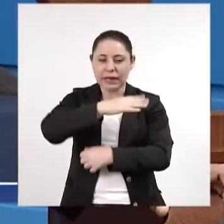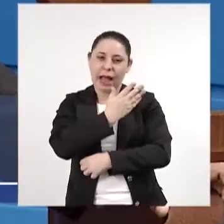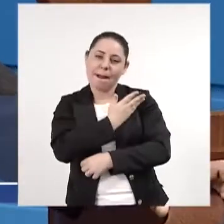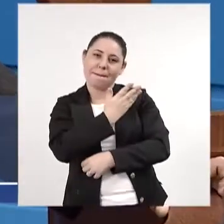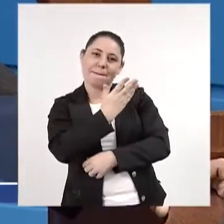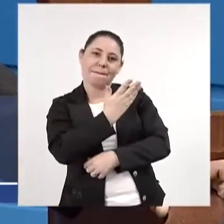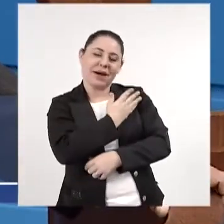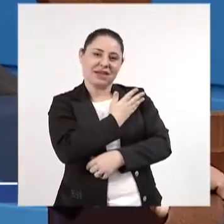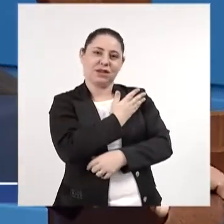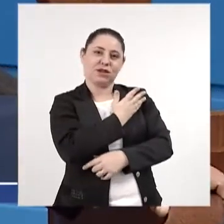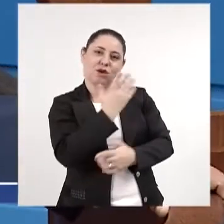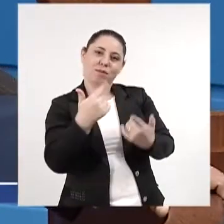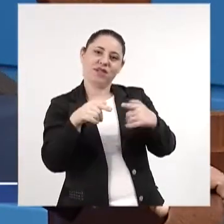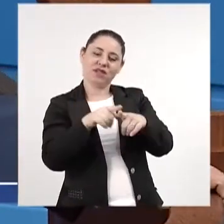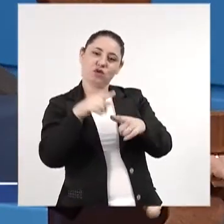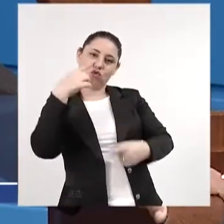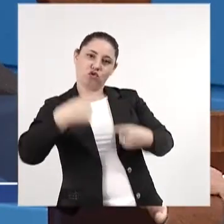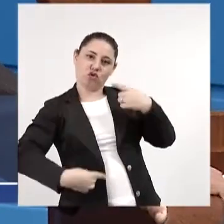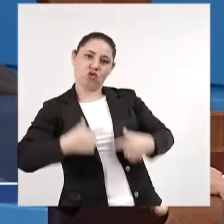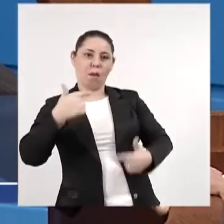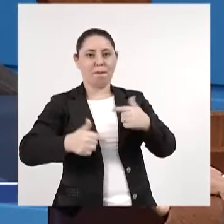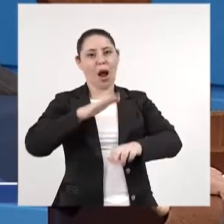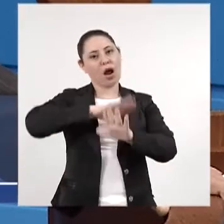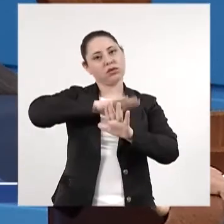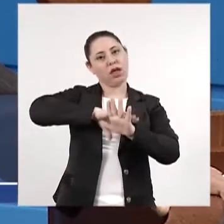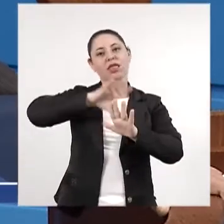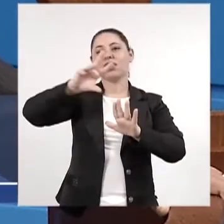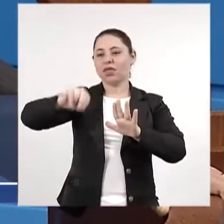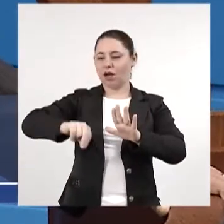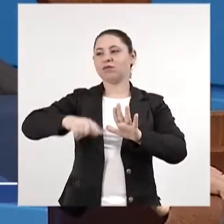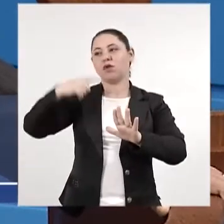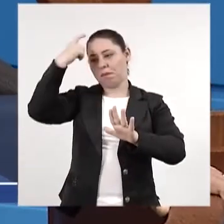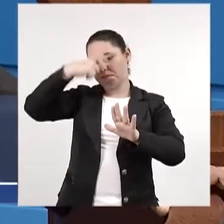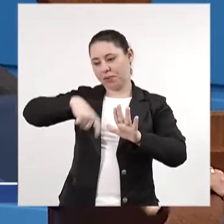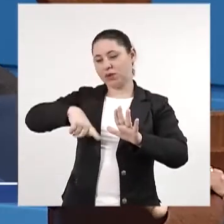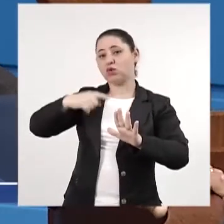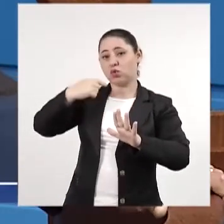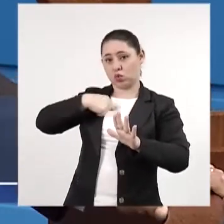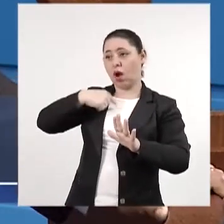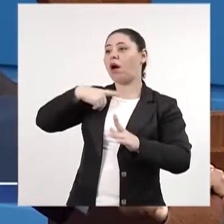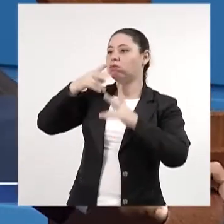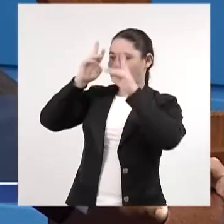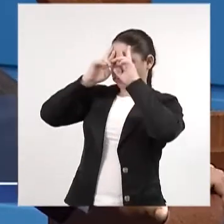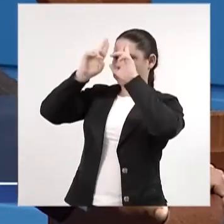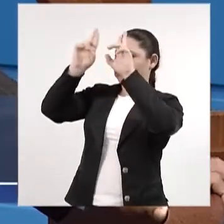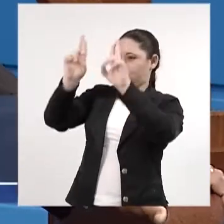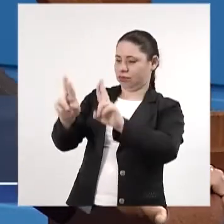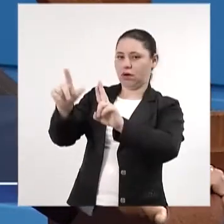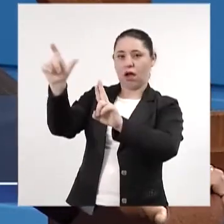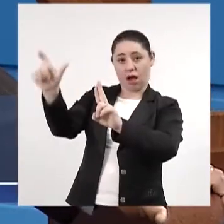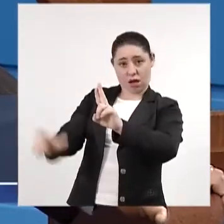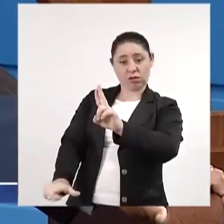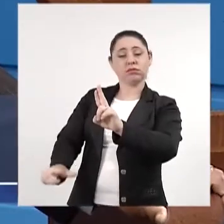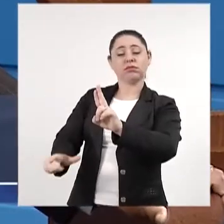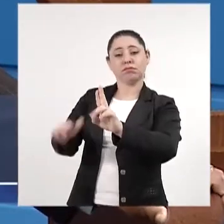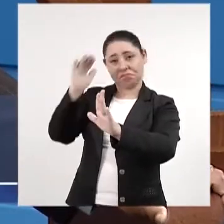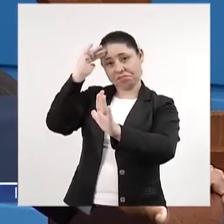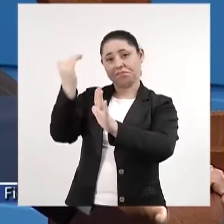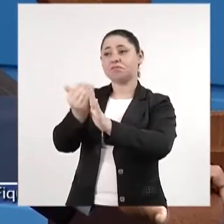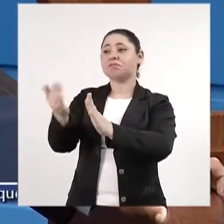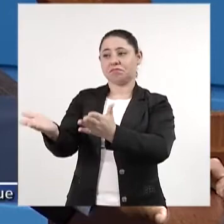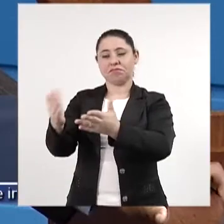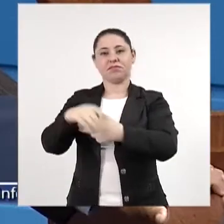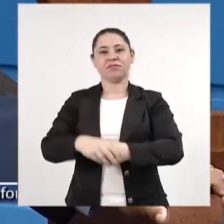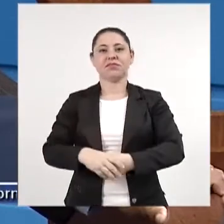amizade, a parceria com o debate ideológico e político. Eu tenho na minha pessoa aqui o meu respeito, a minha consideração. Eu que